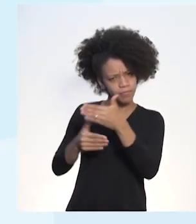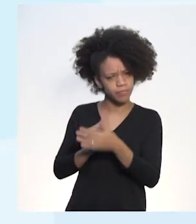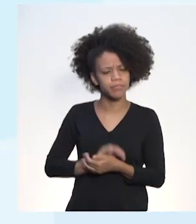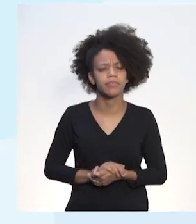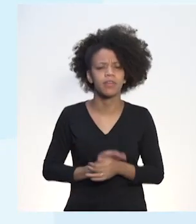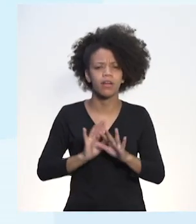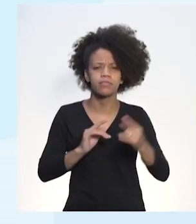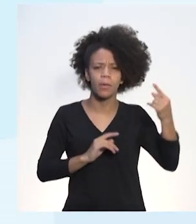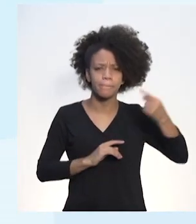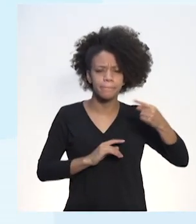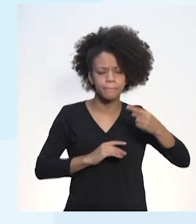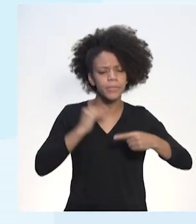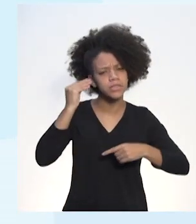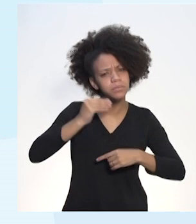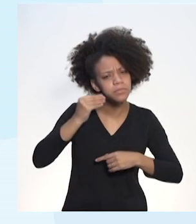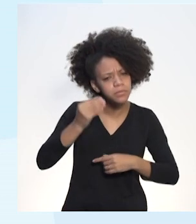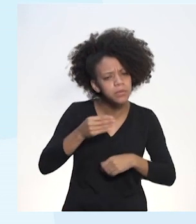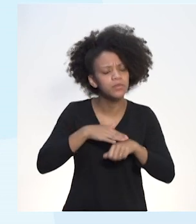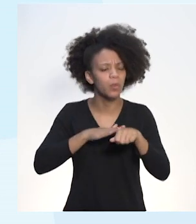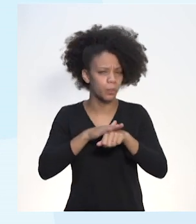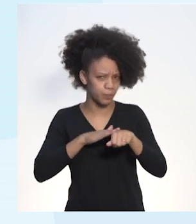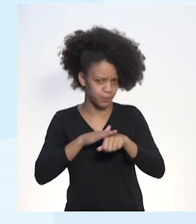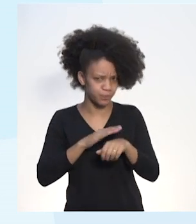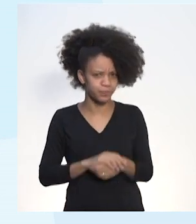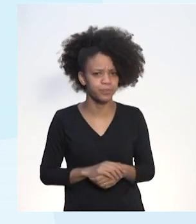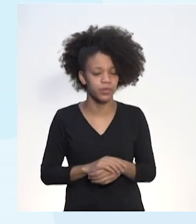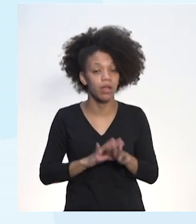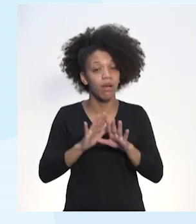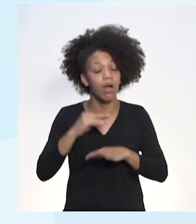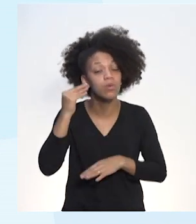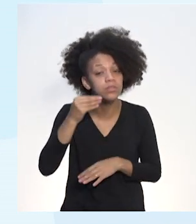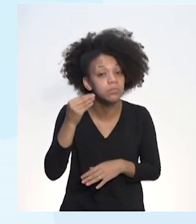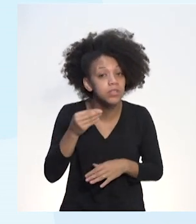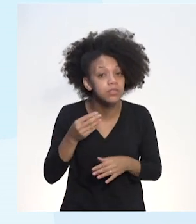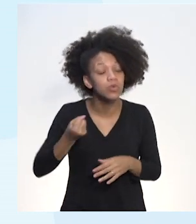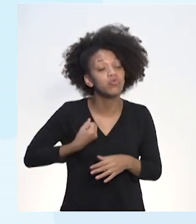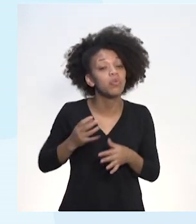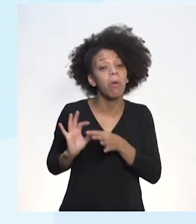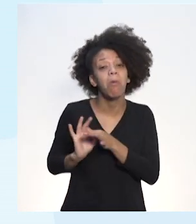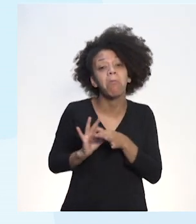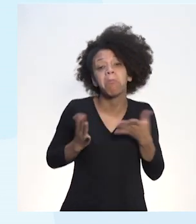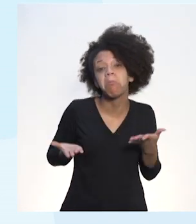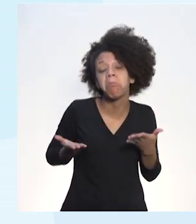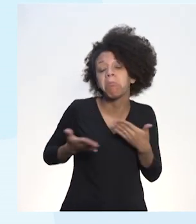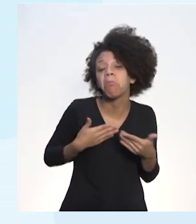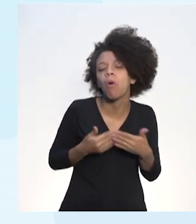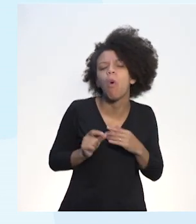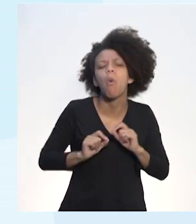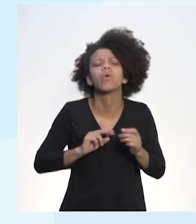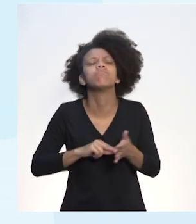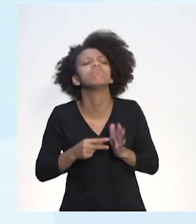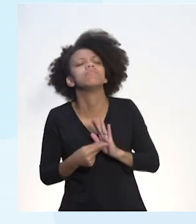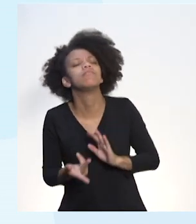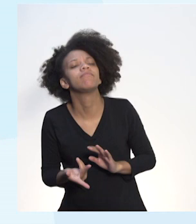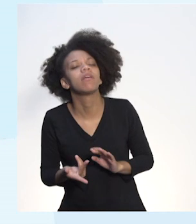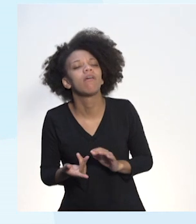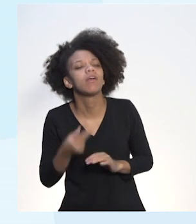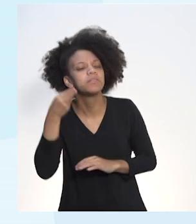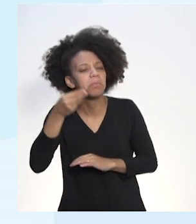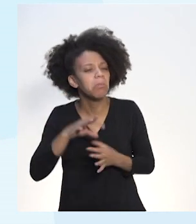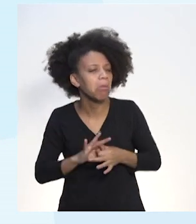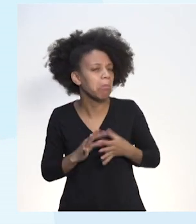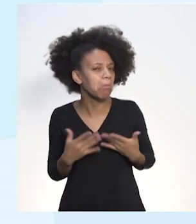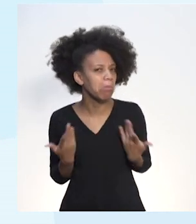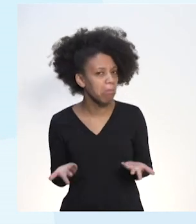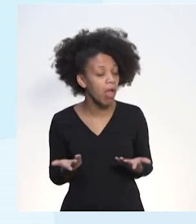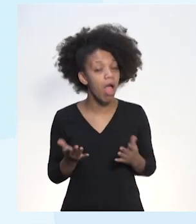primeiro tipo de experimento que nós vamos conversar é o experimento aleatório. o que é um experimento aleatório?